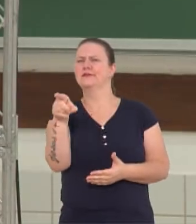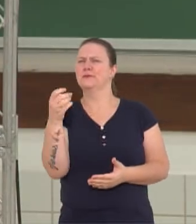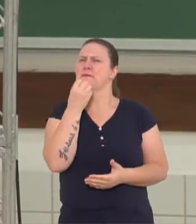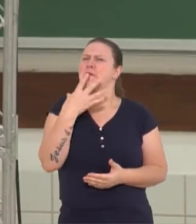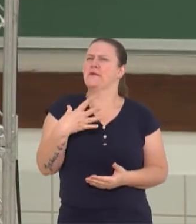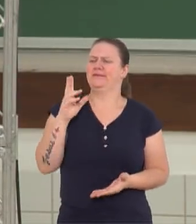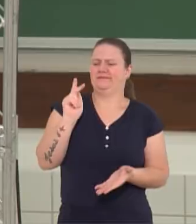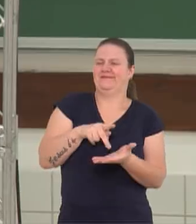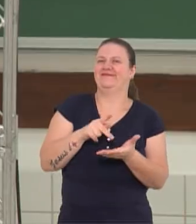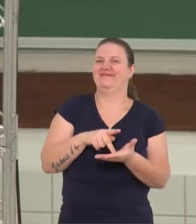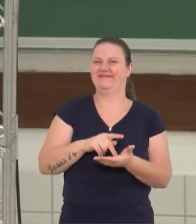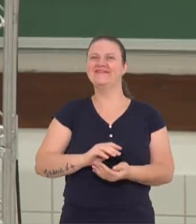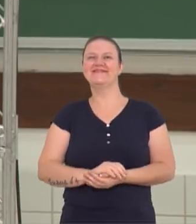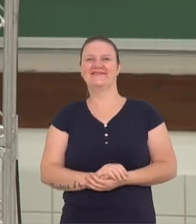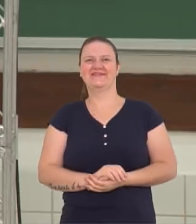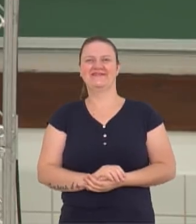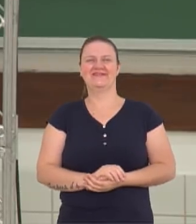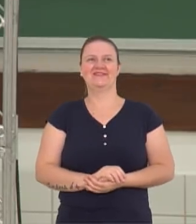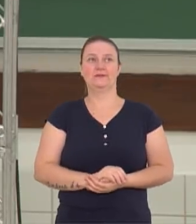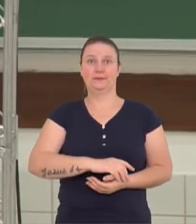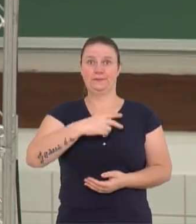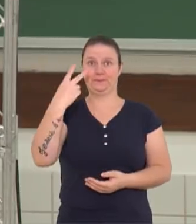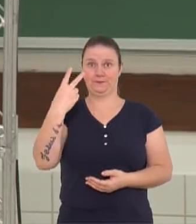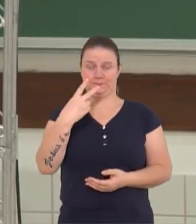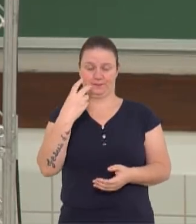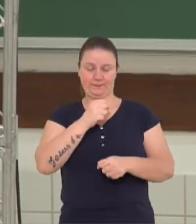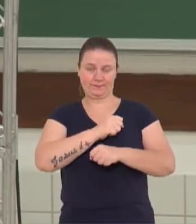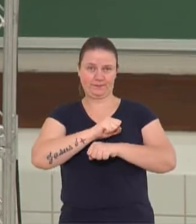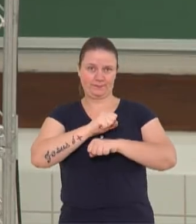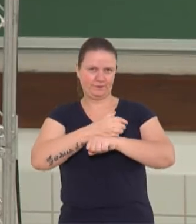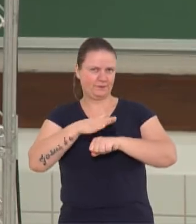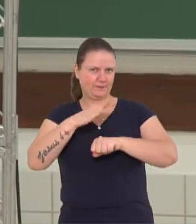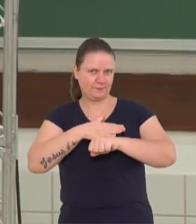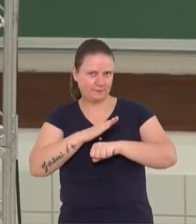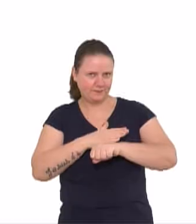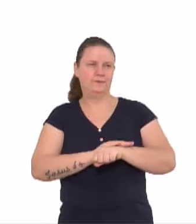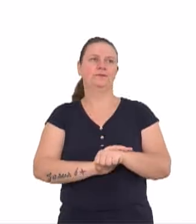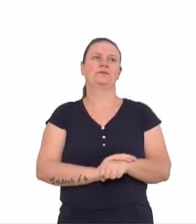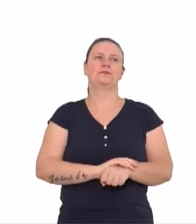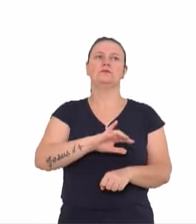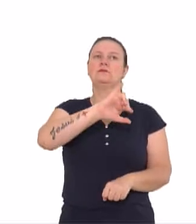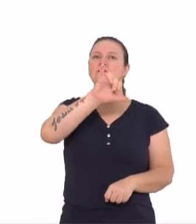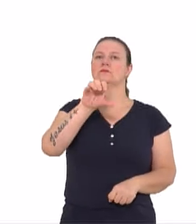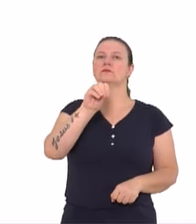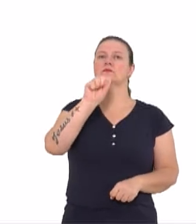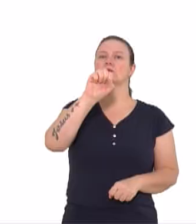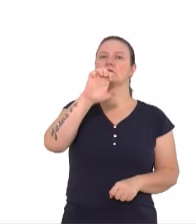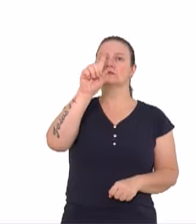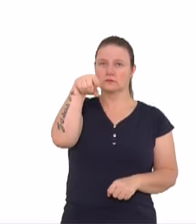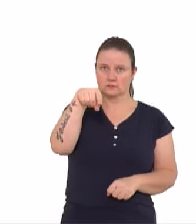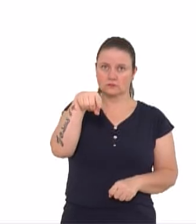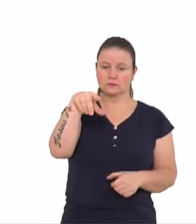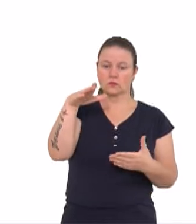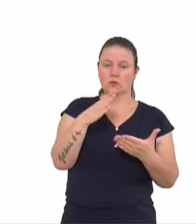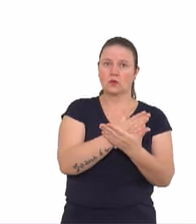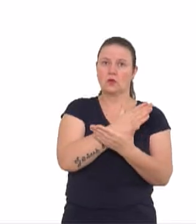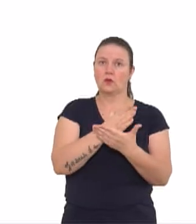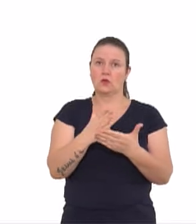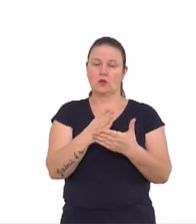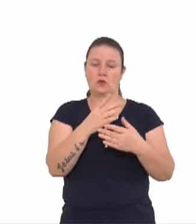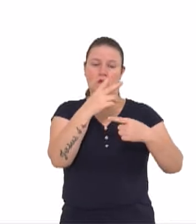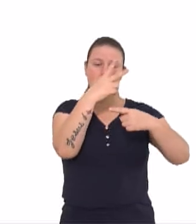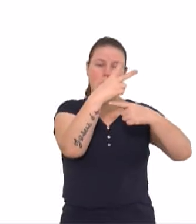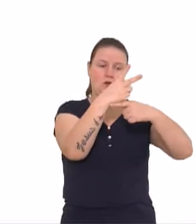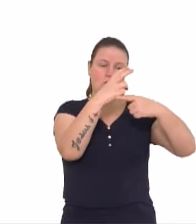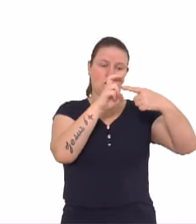bons. Vamos lá. Segundo exercício. José separou 2/5